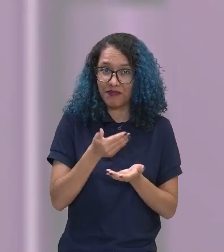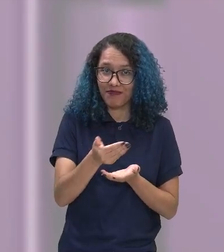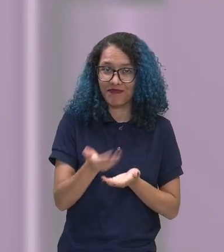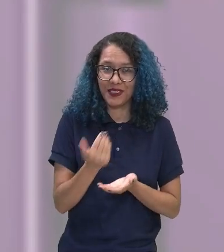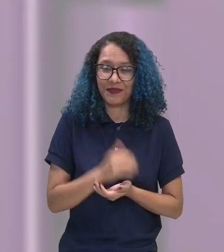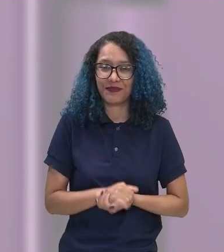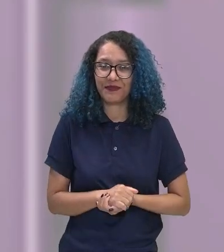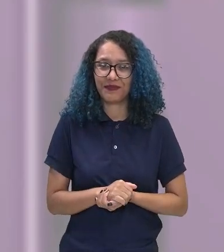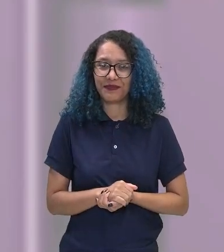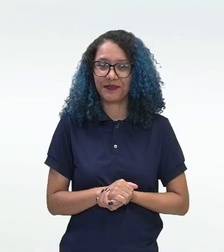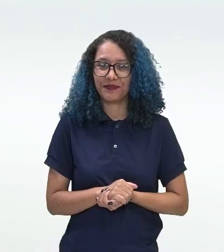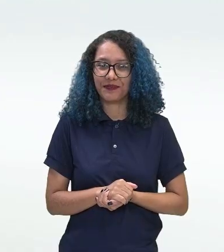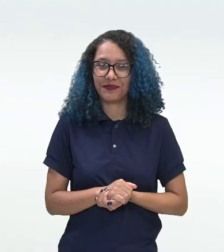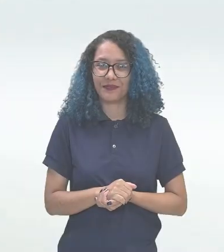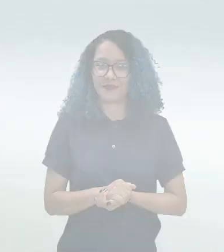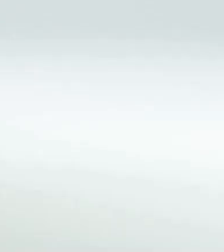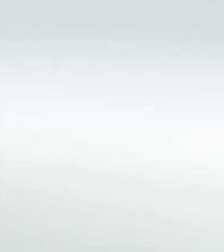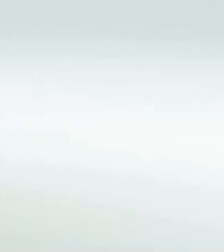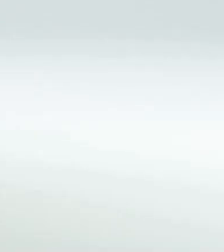aula.